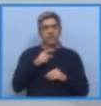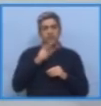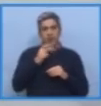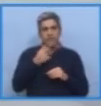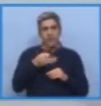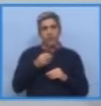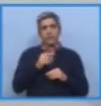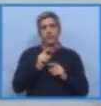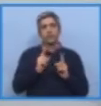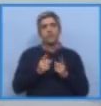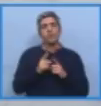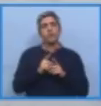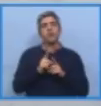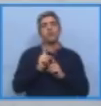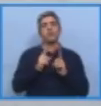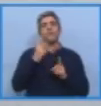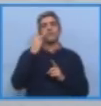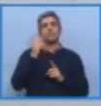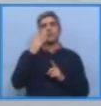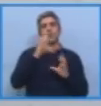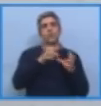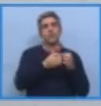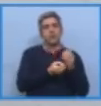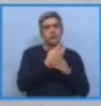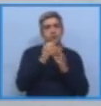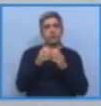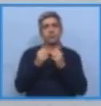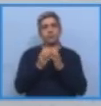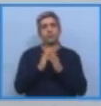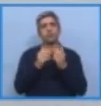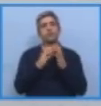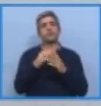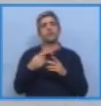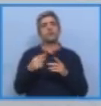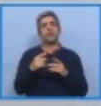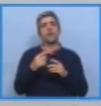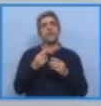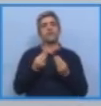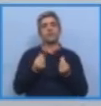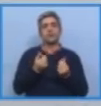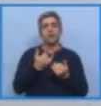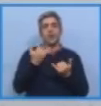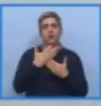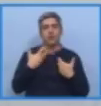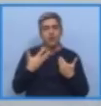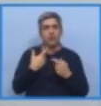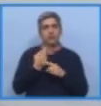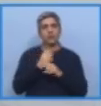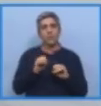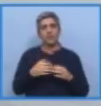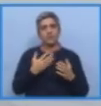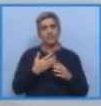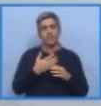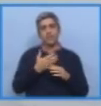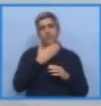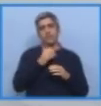pequenino sumário do que seria a vida das primeiras comunidades, com tudo o que tem da frescura, da alegria dos inícios. Por